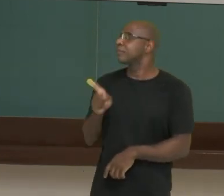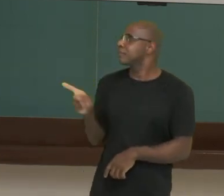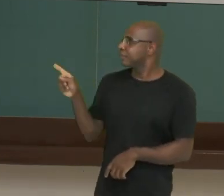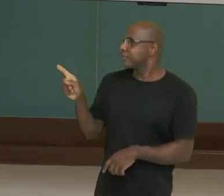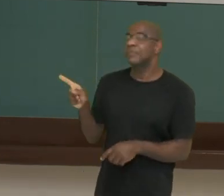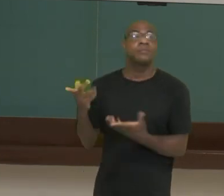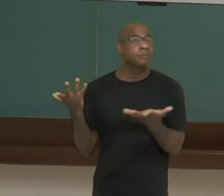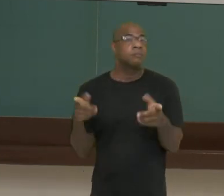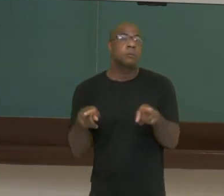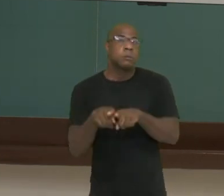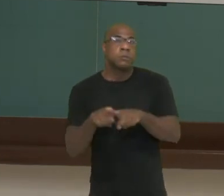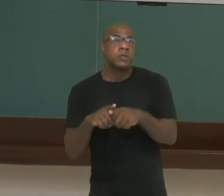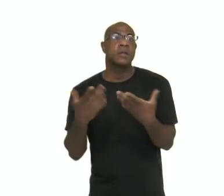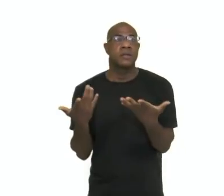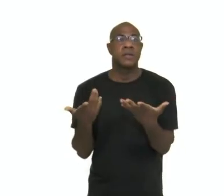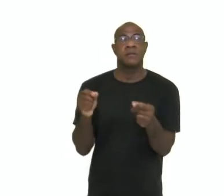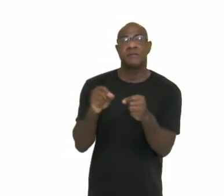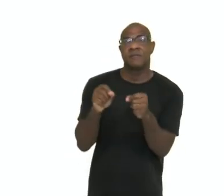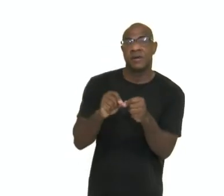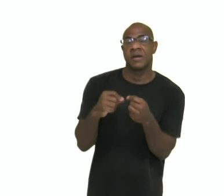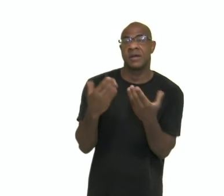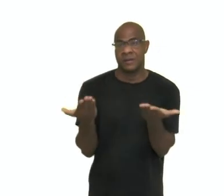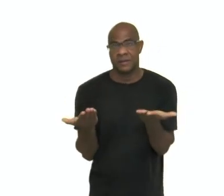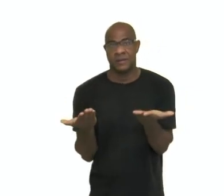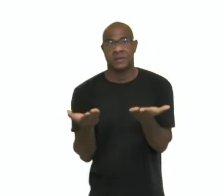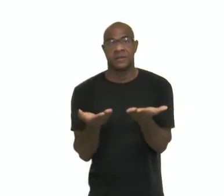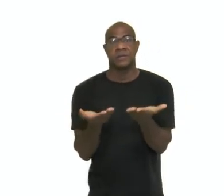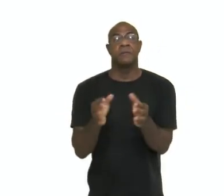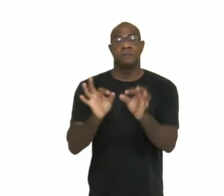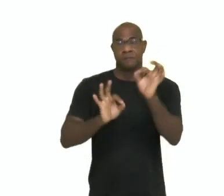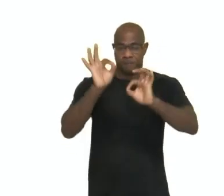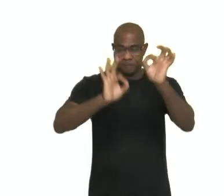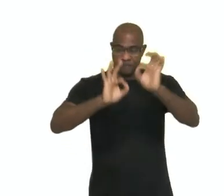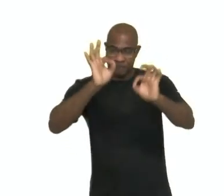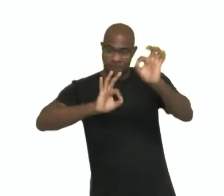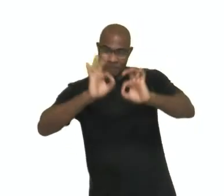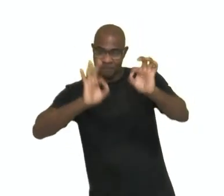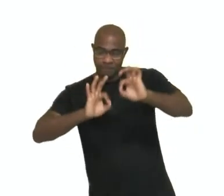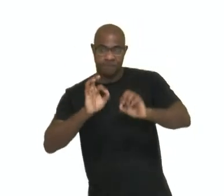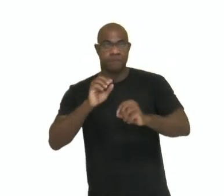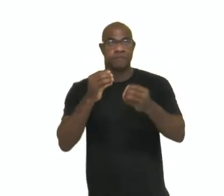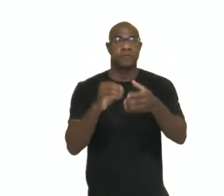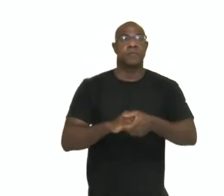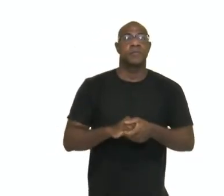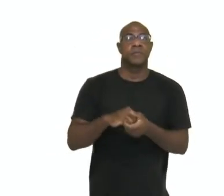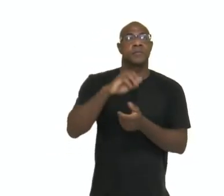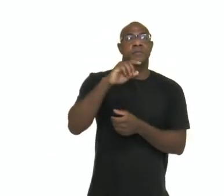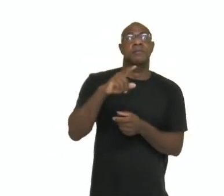né, do Google Planilhas, aonde vai ser feito. Aqui